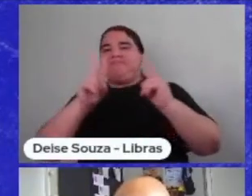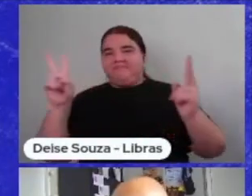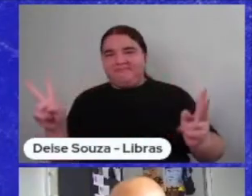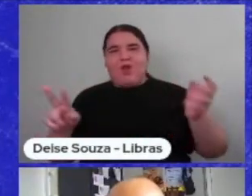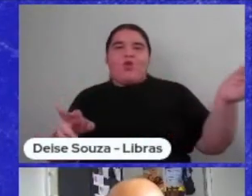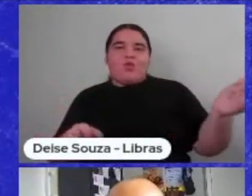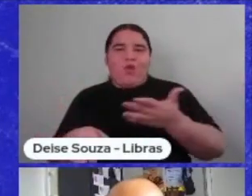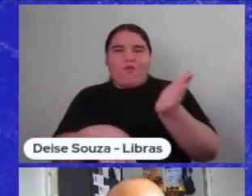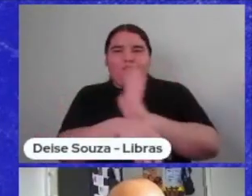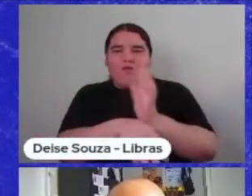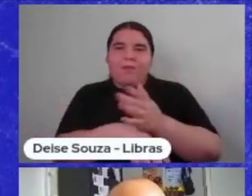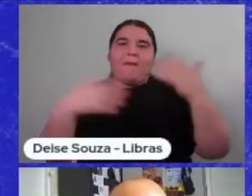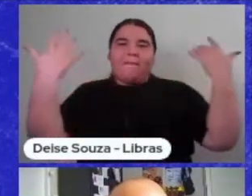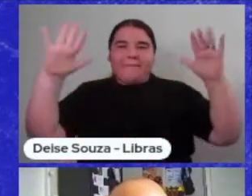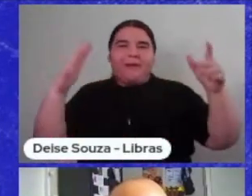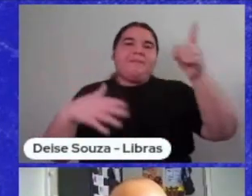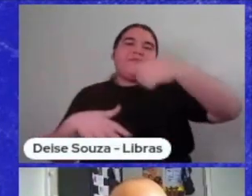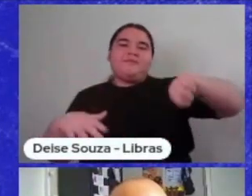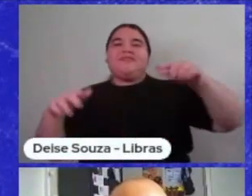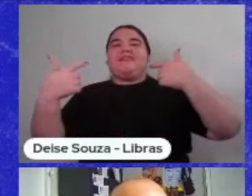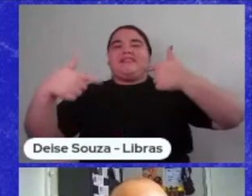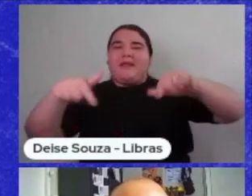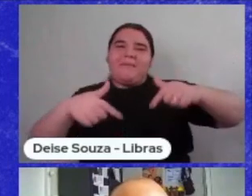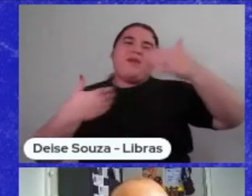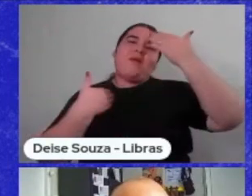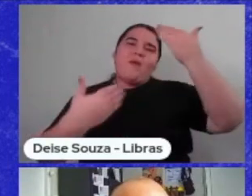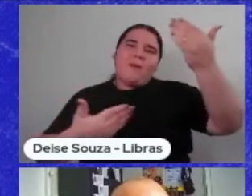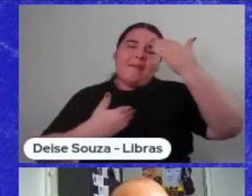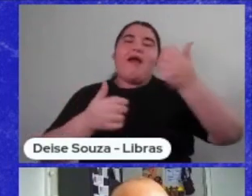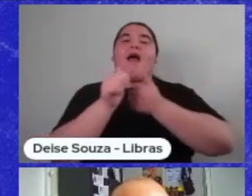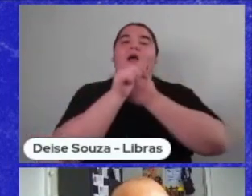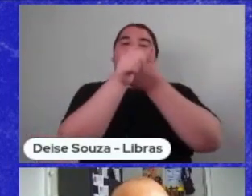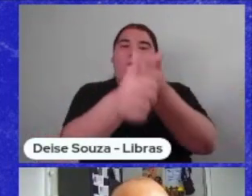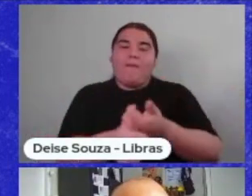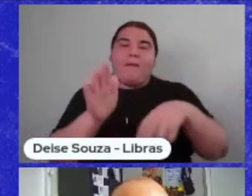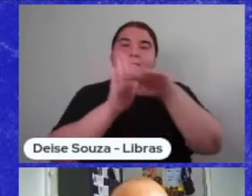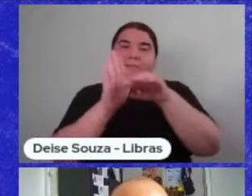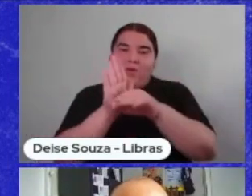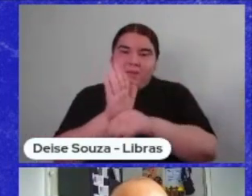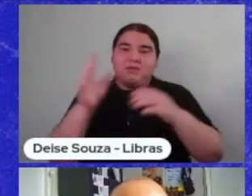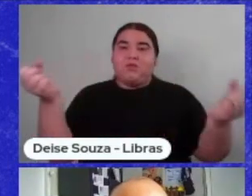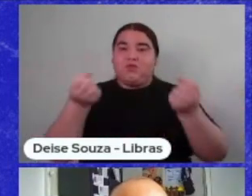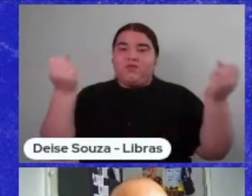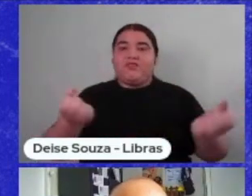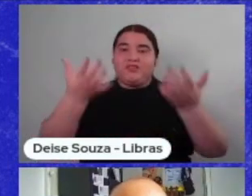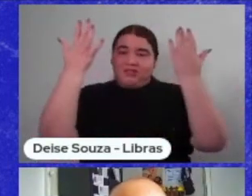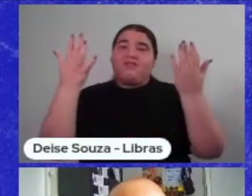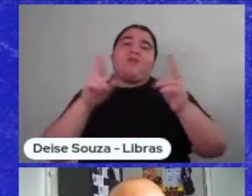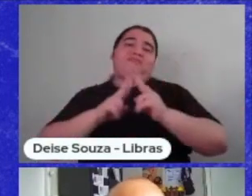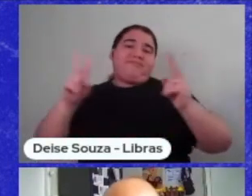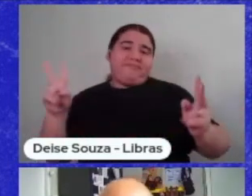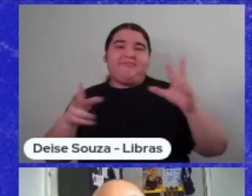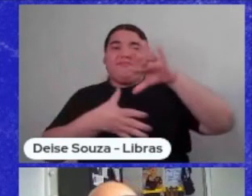filmes. Parabéns pelo trabalho de todos e obrigado aí. Acompanhe, então, a programação do Curta na Serra em formato híbrido,